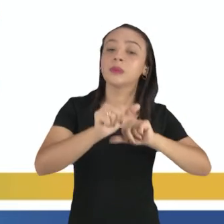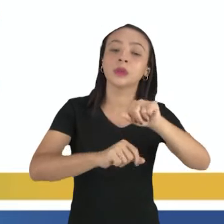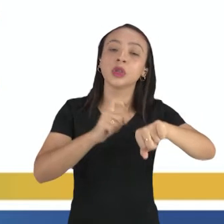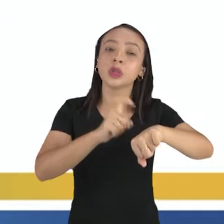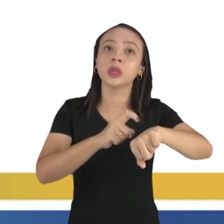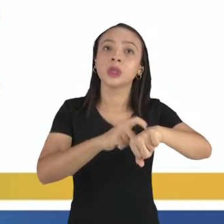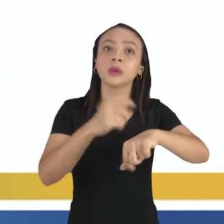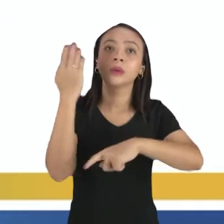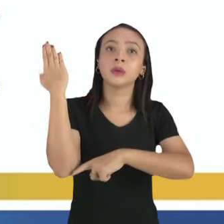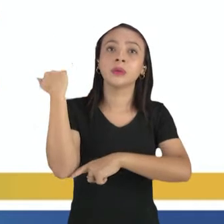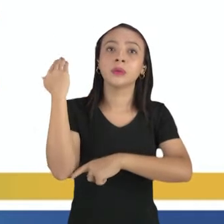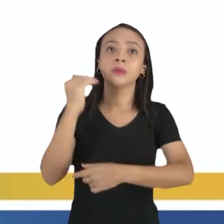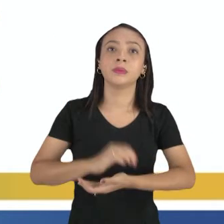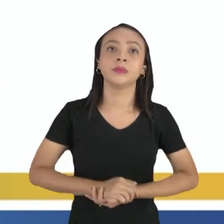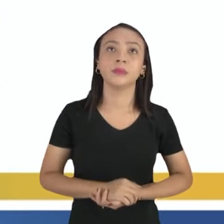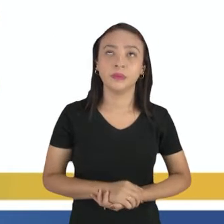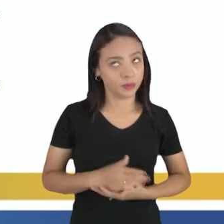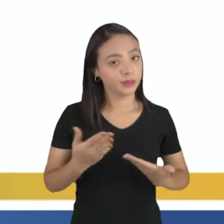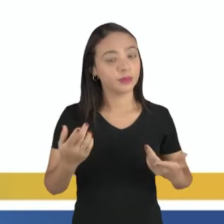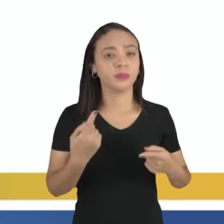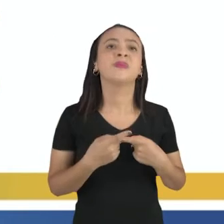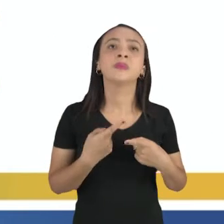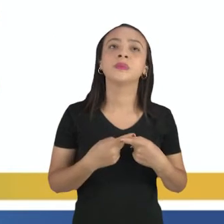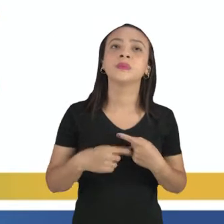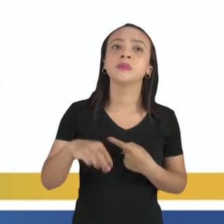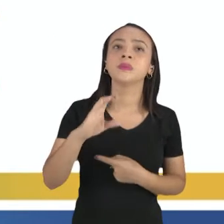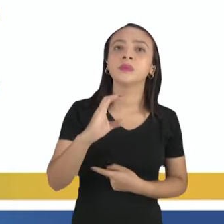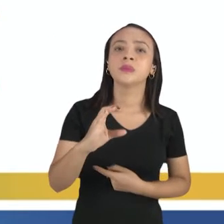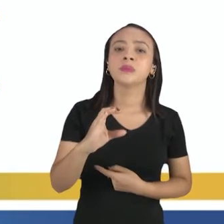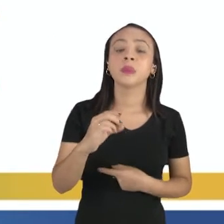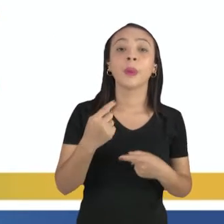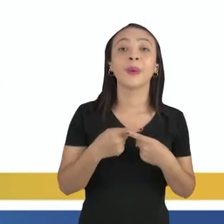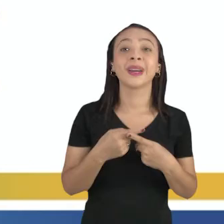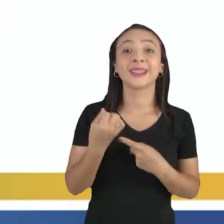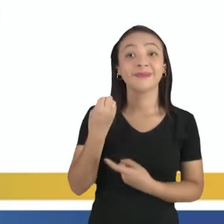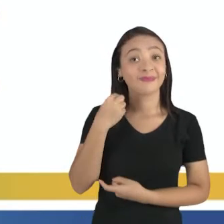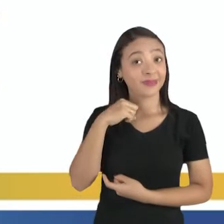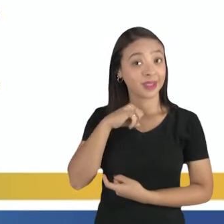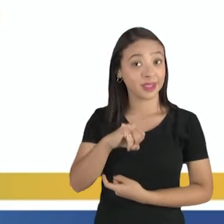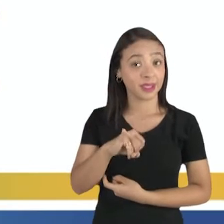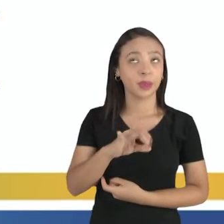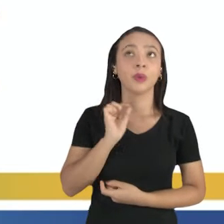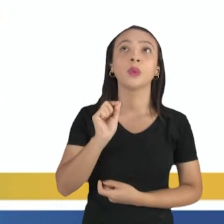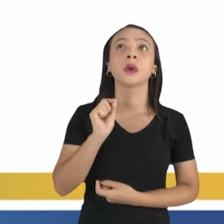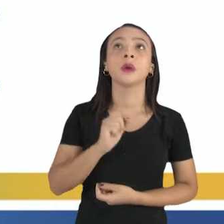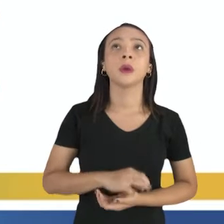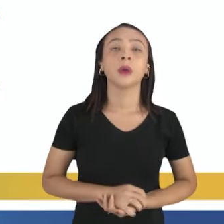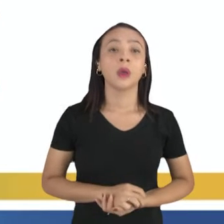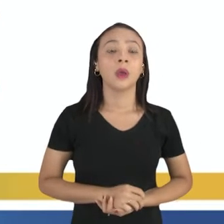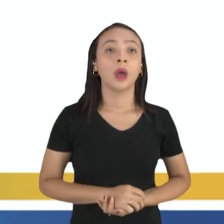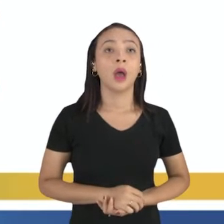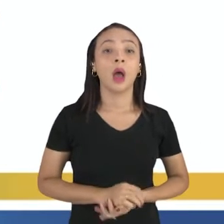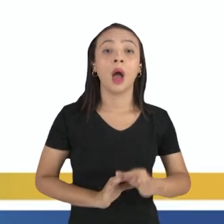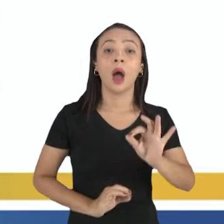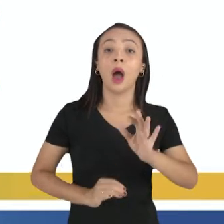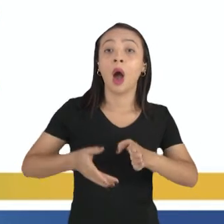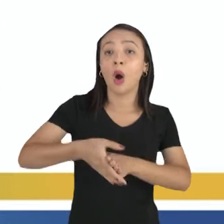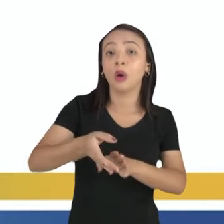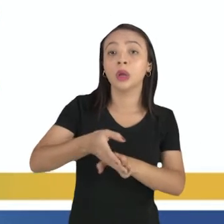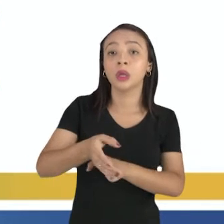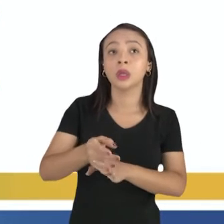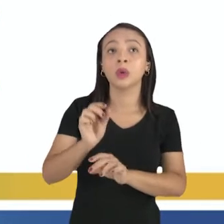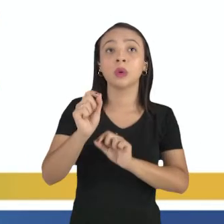tempos do pretérito. Por que é assim? Porque quando você, primeiro, o nosso comando já faz